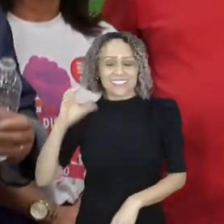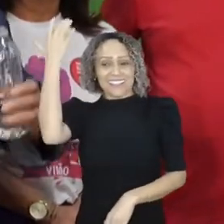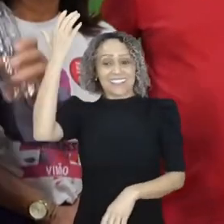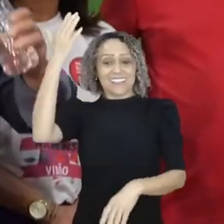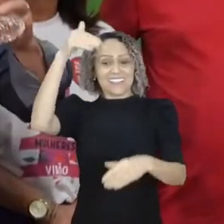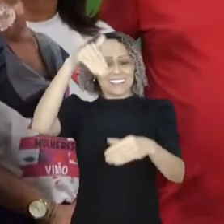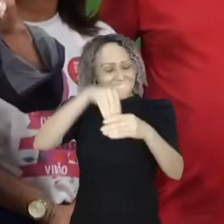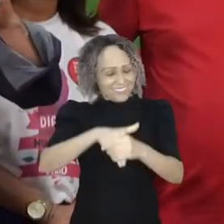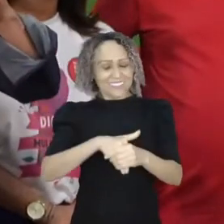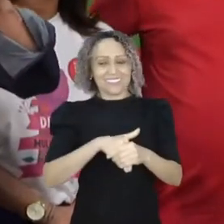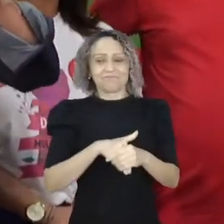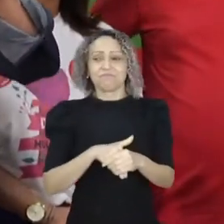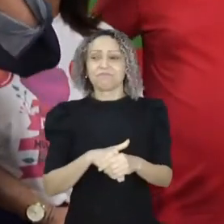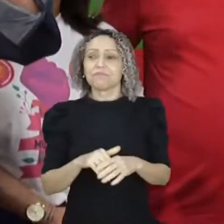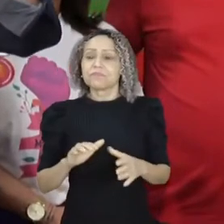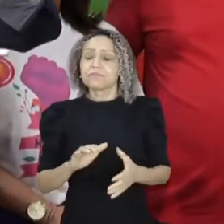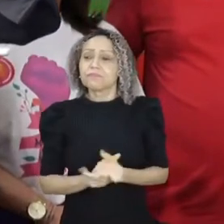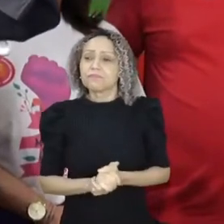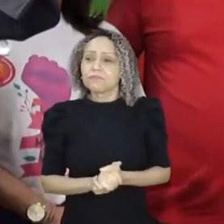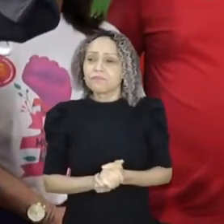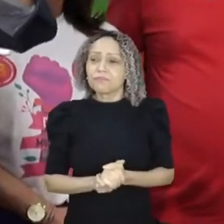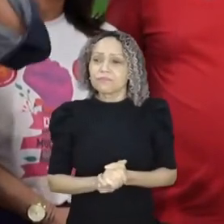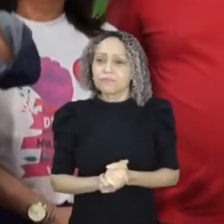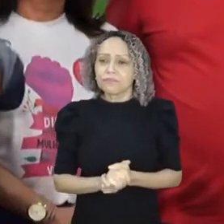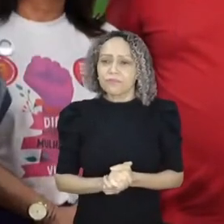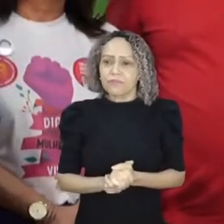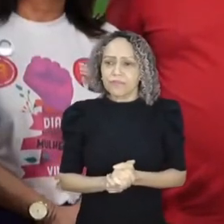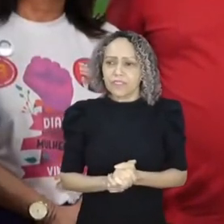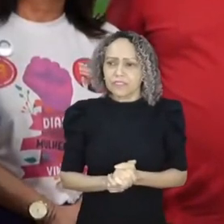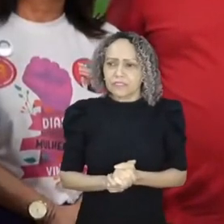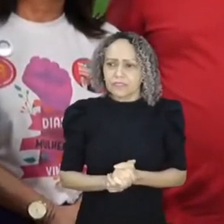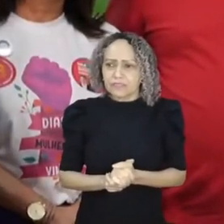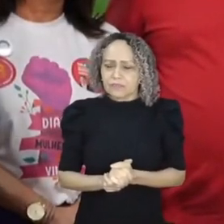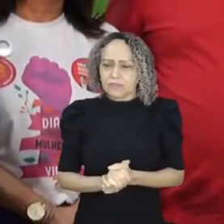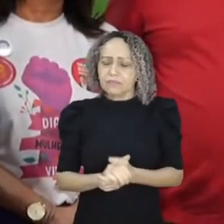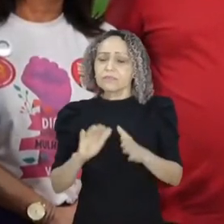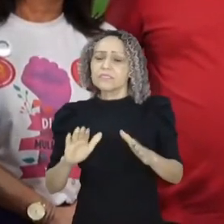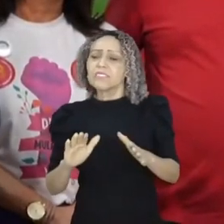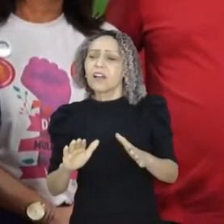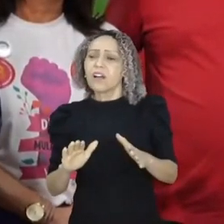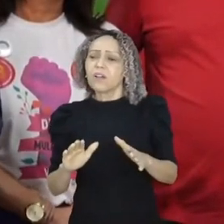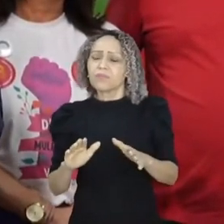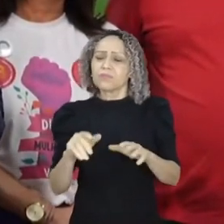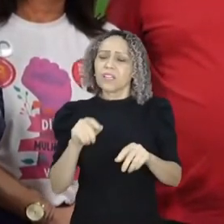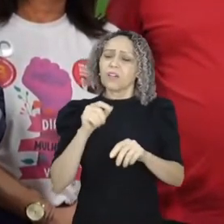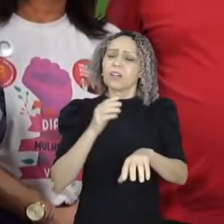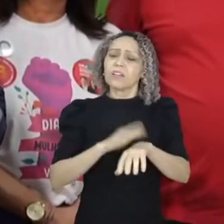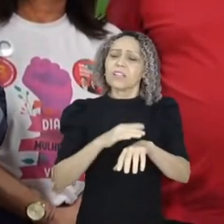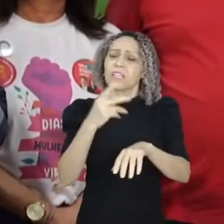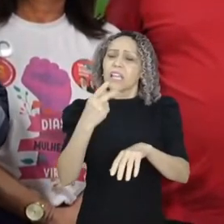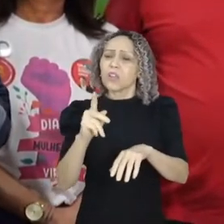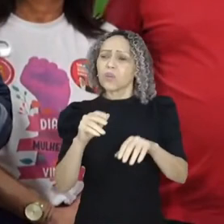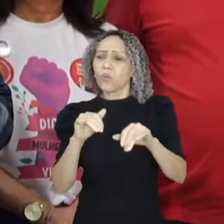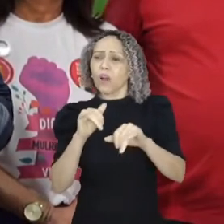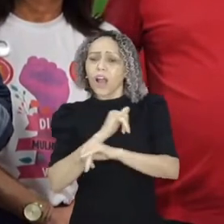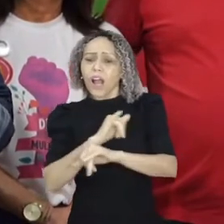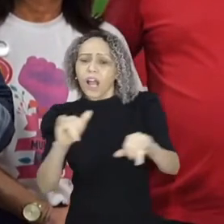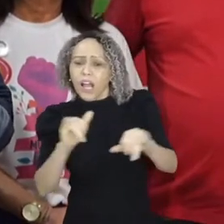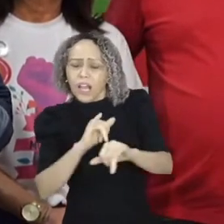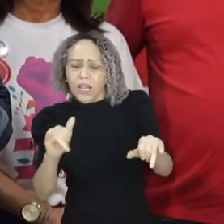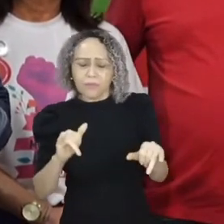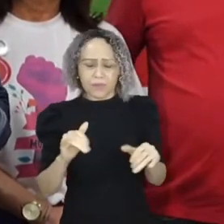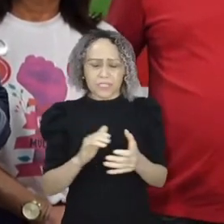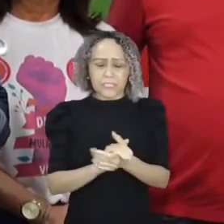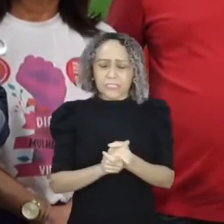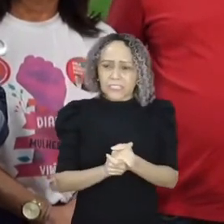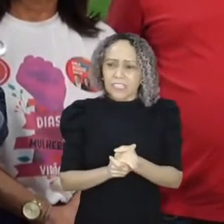A gente viu ontem na televisão, propaganda não peça do senhor da sua campanha, esse vídeo da declaração do presidente Bolsonaro que comeria carne